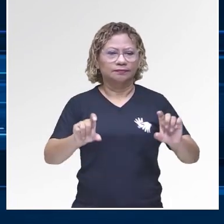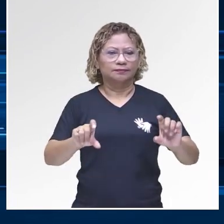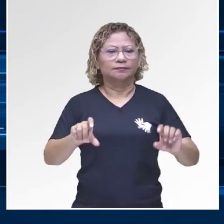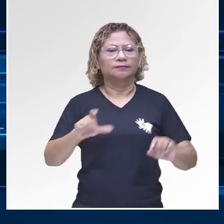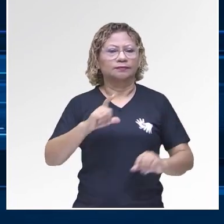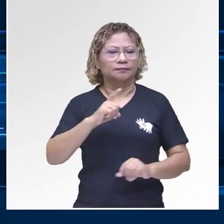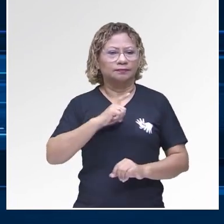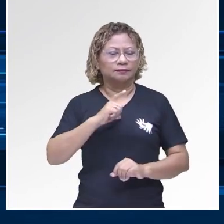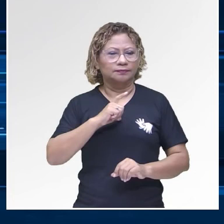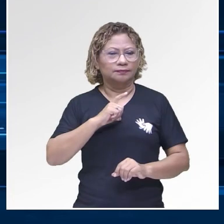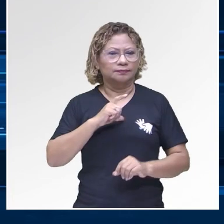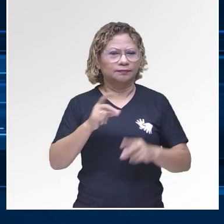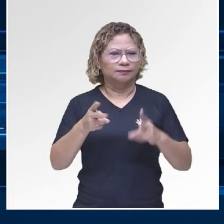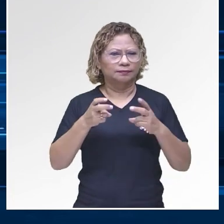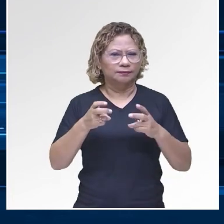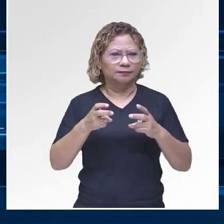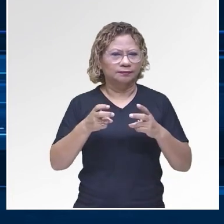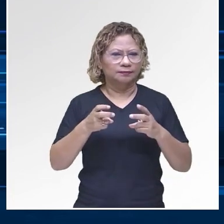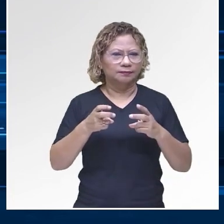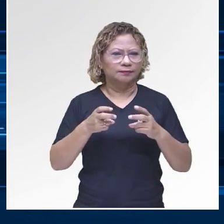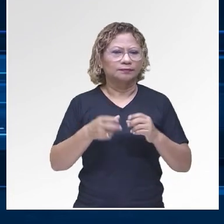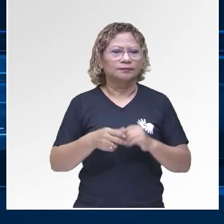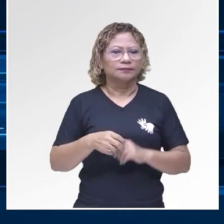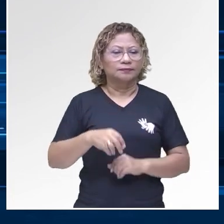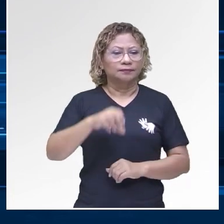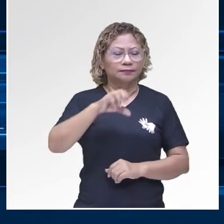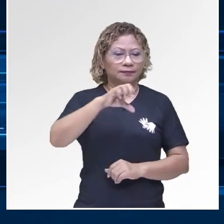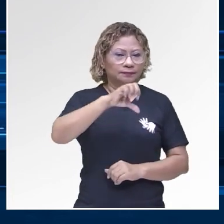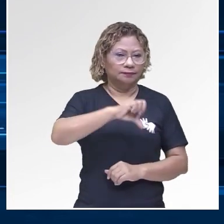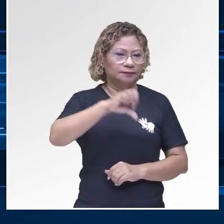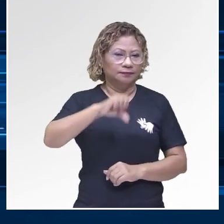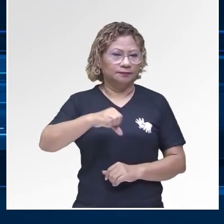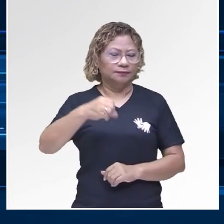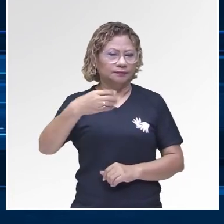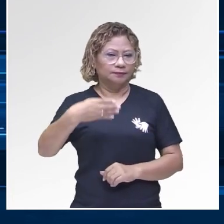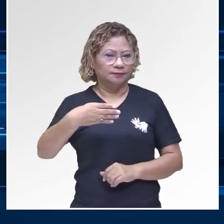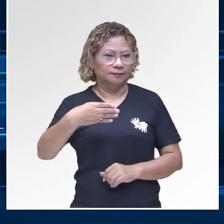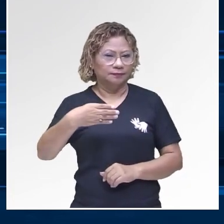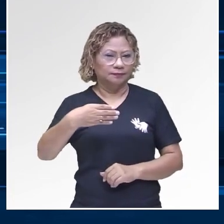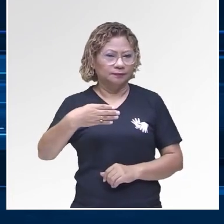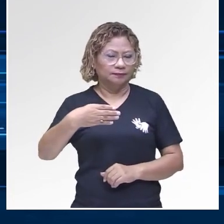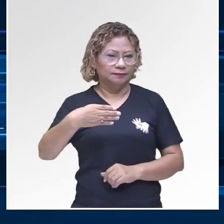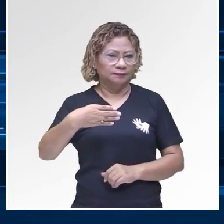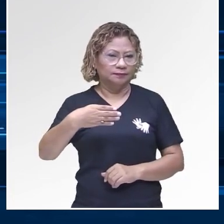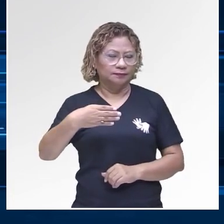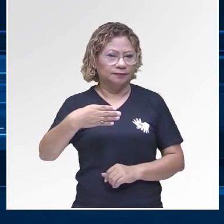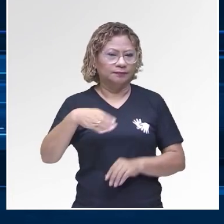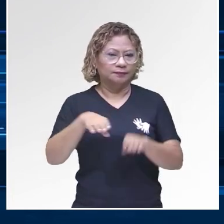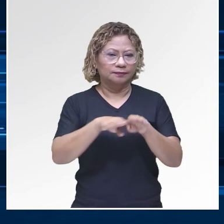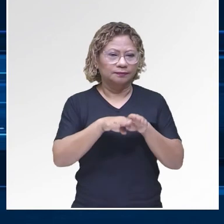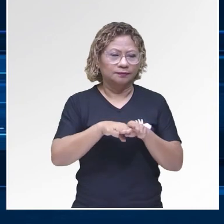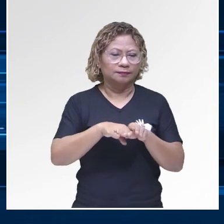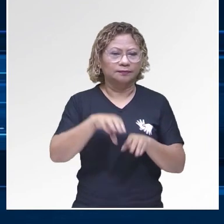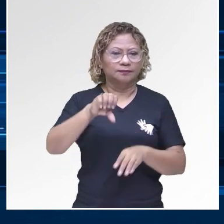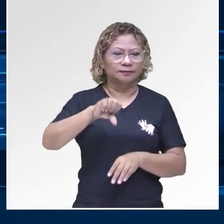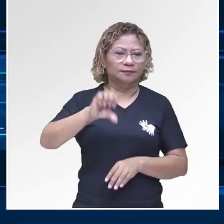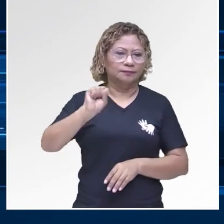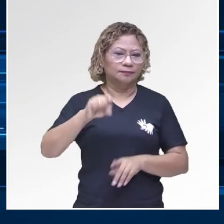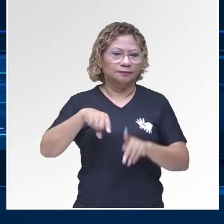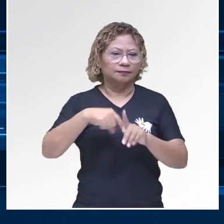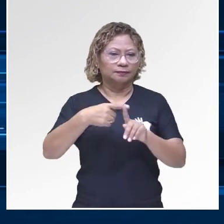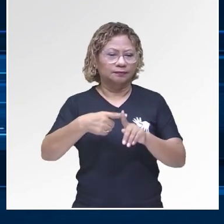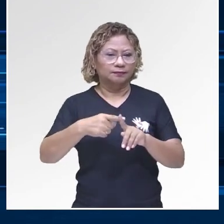resolvemos logo 105 menos 7 vai dar 98. Pegamos o 98, jogamos para o primeiro membro